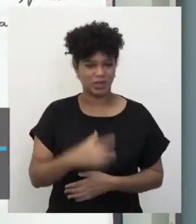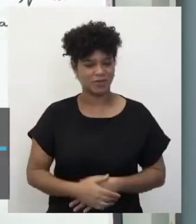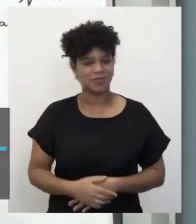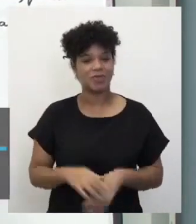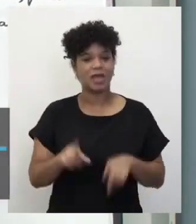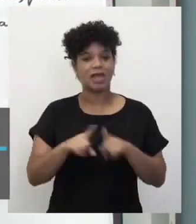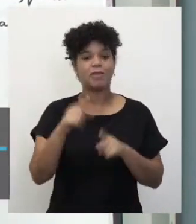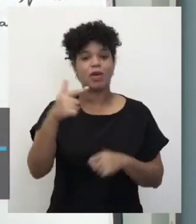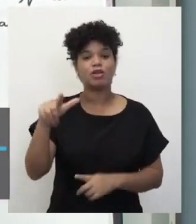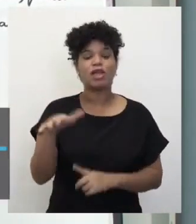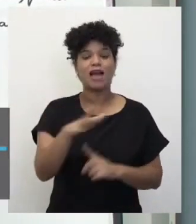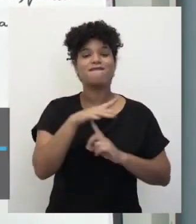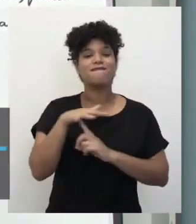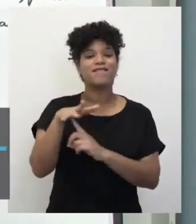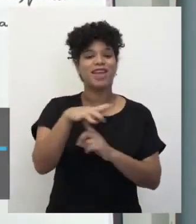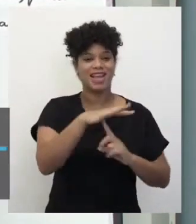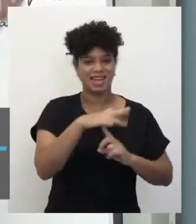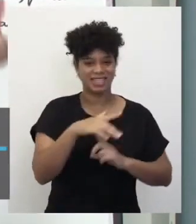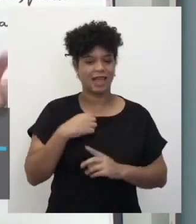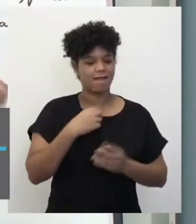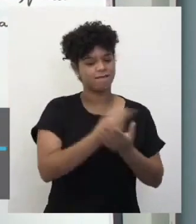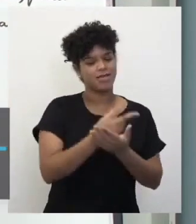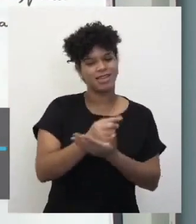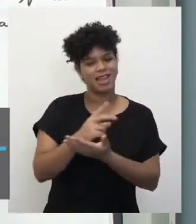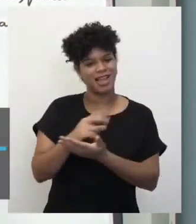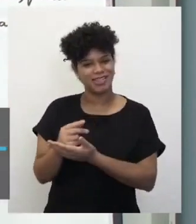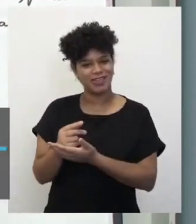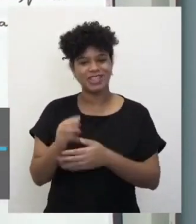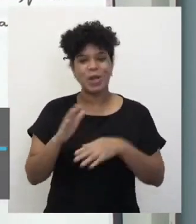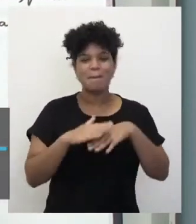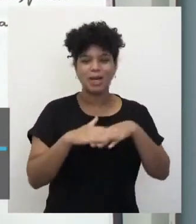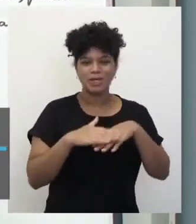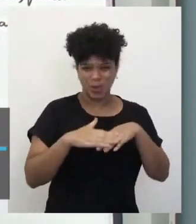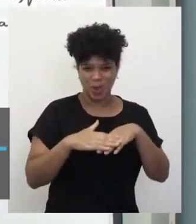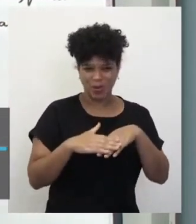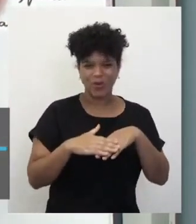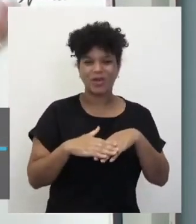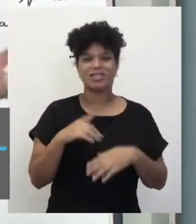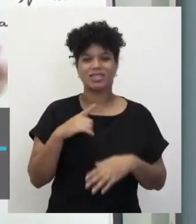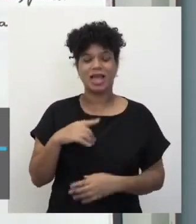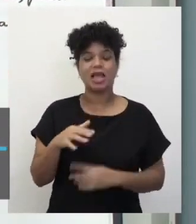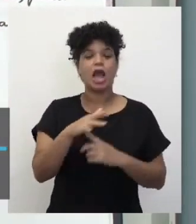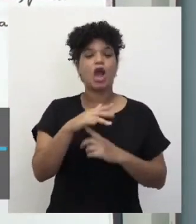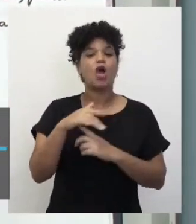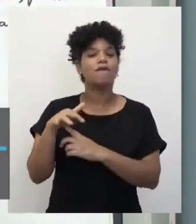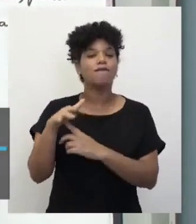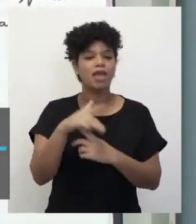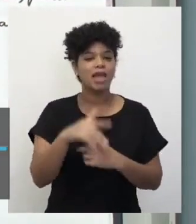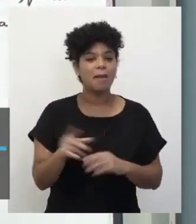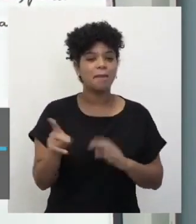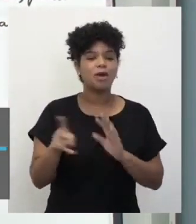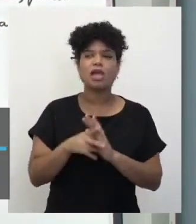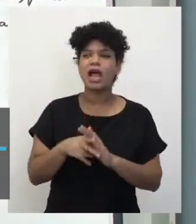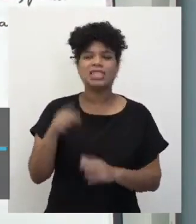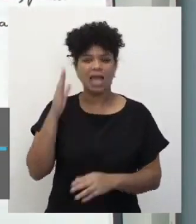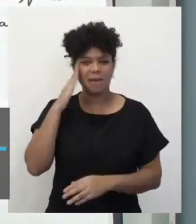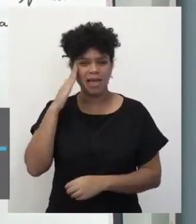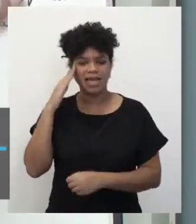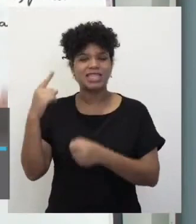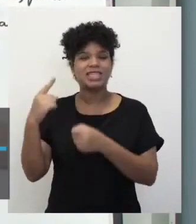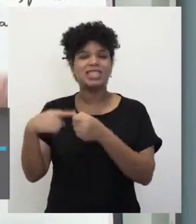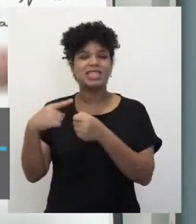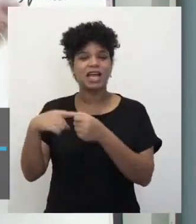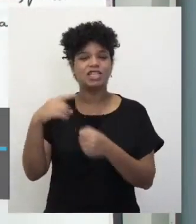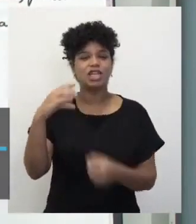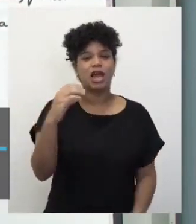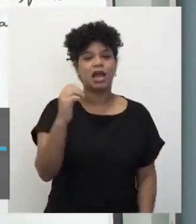das feiras, né? As feiras de venda de artesanato, né? A famosa feira, né, de Caruaru, né? A famosa